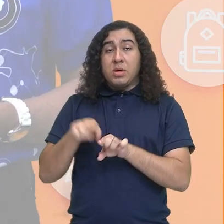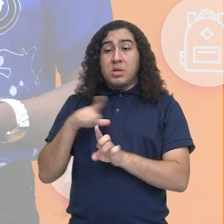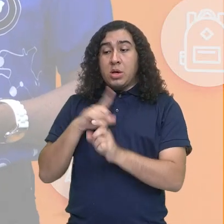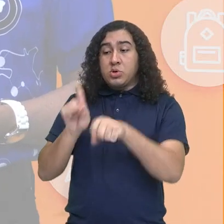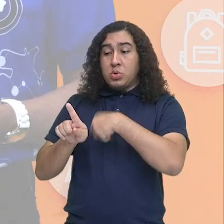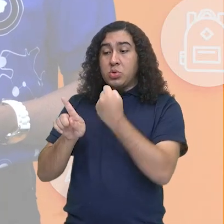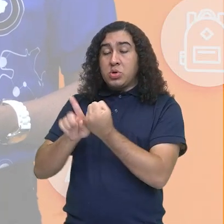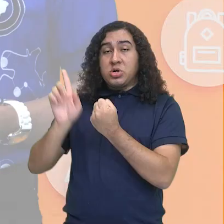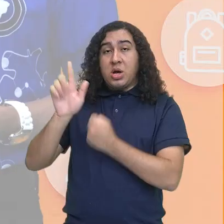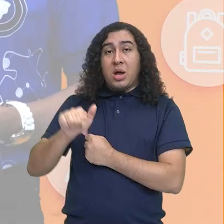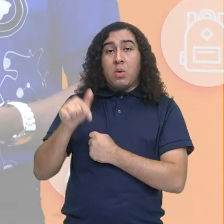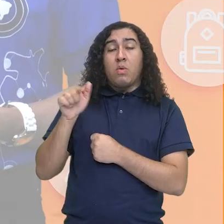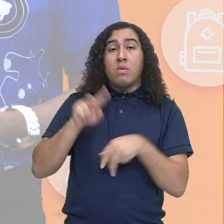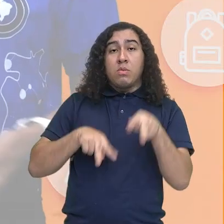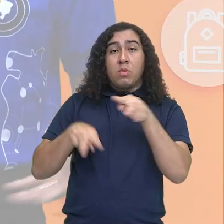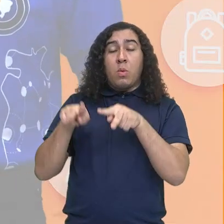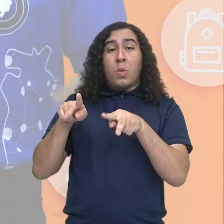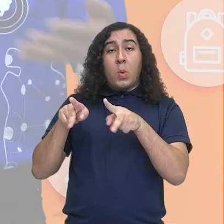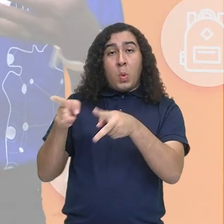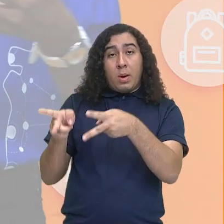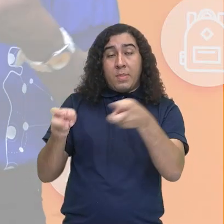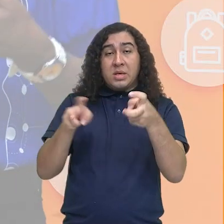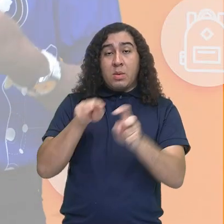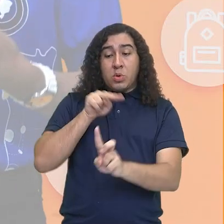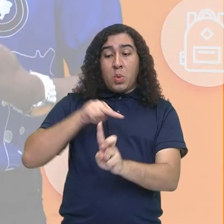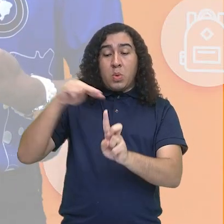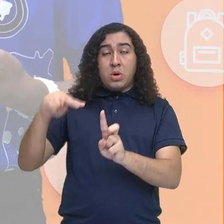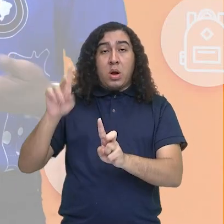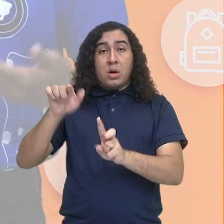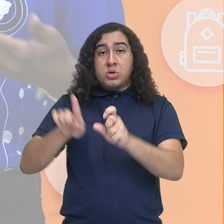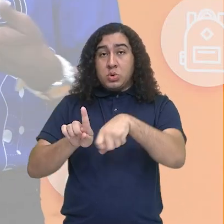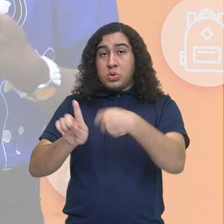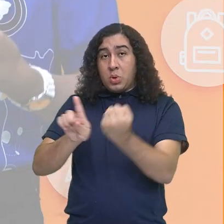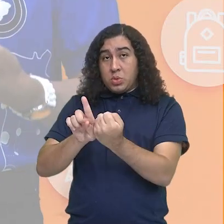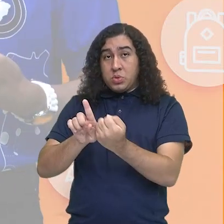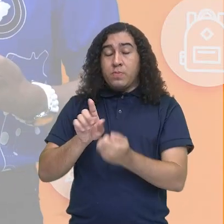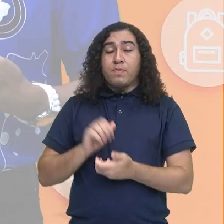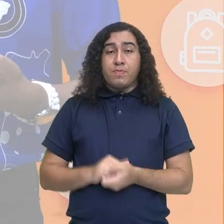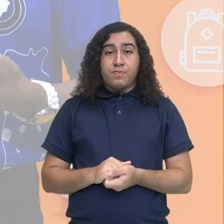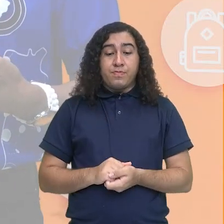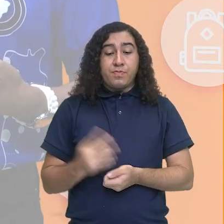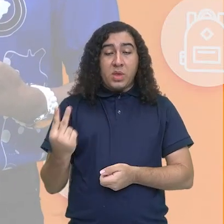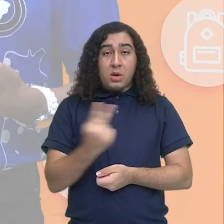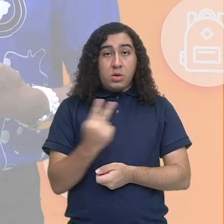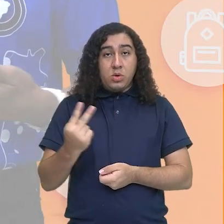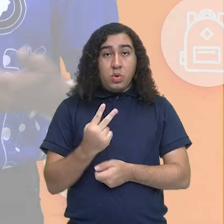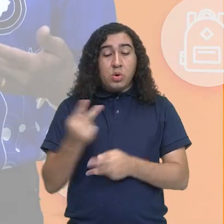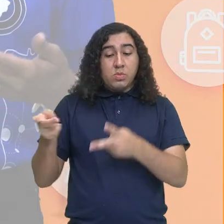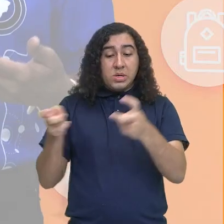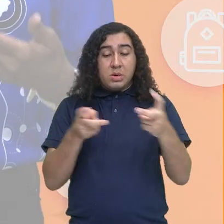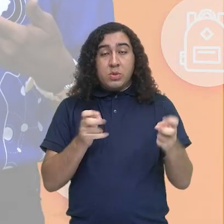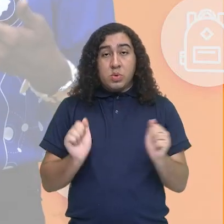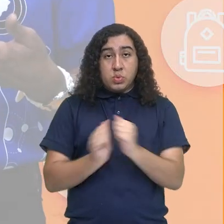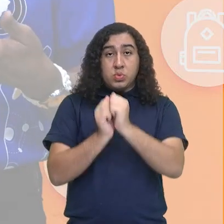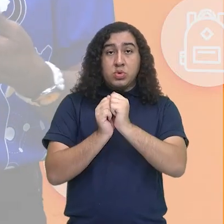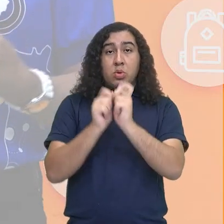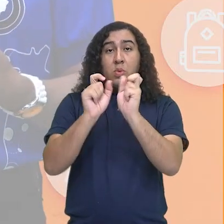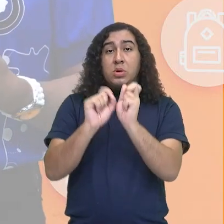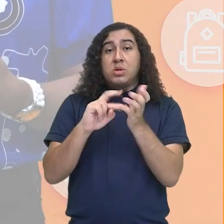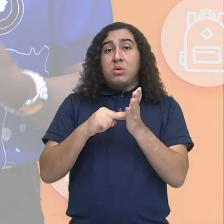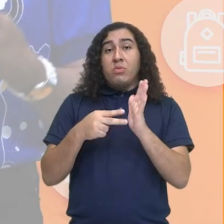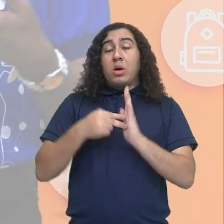que é o olhar sociológico. E estes dois olhares juntos vão nos